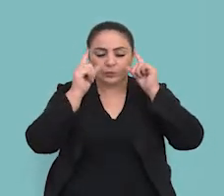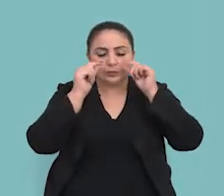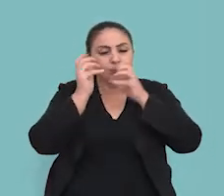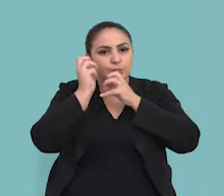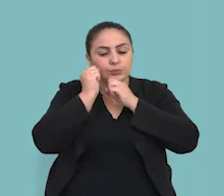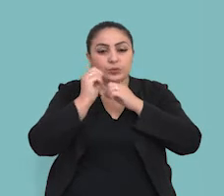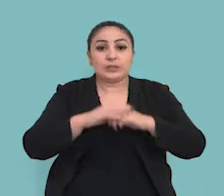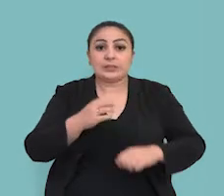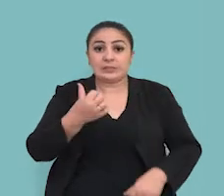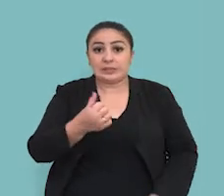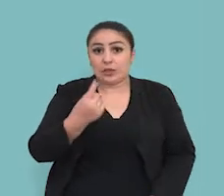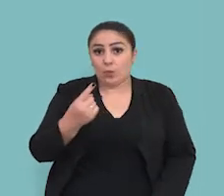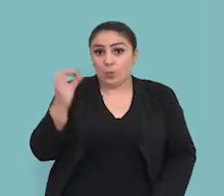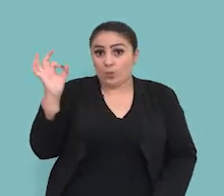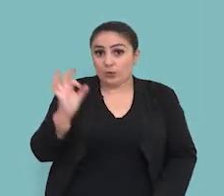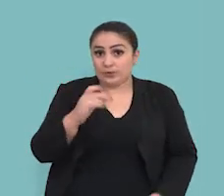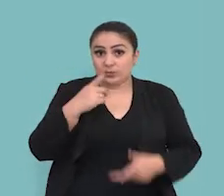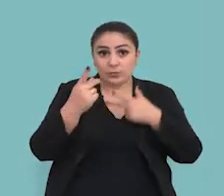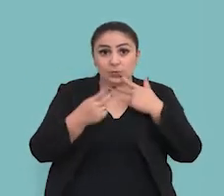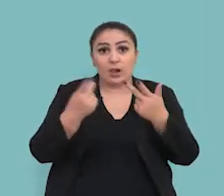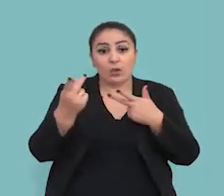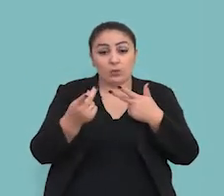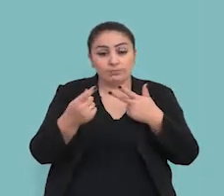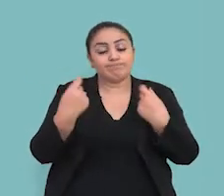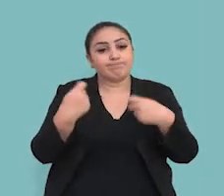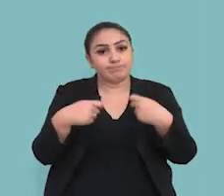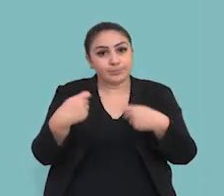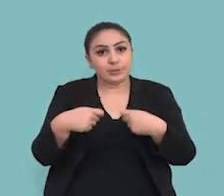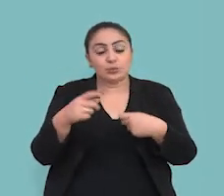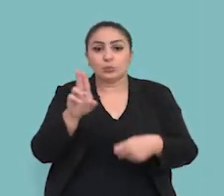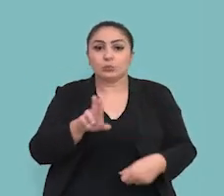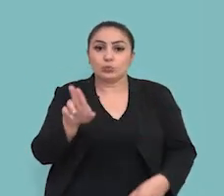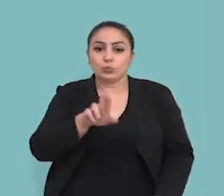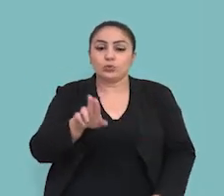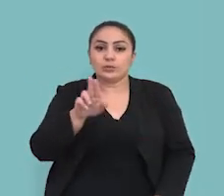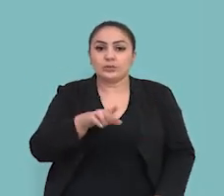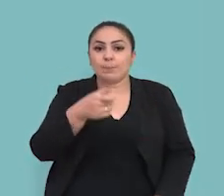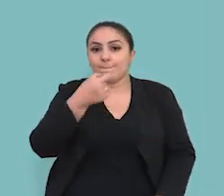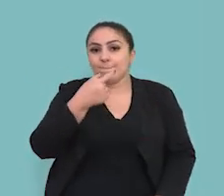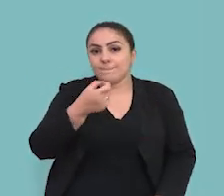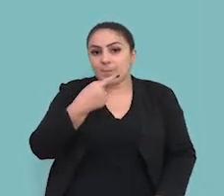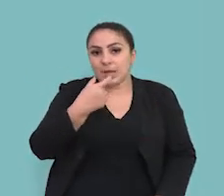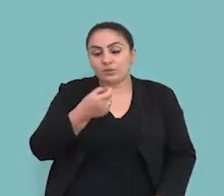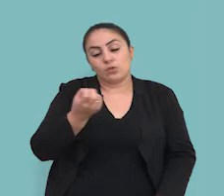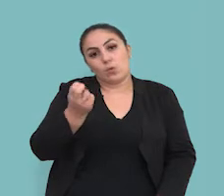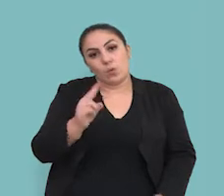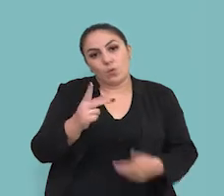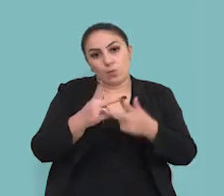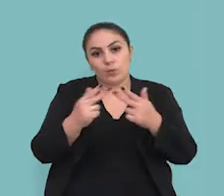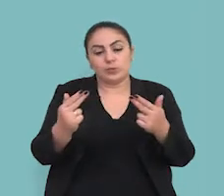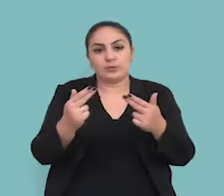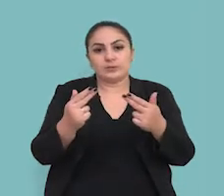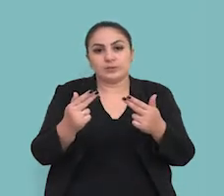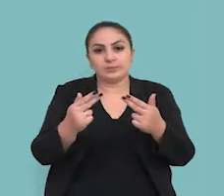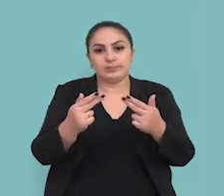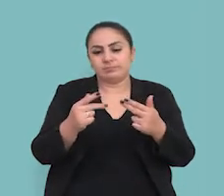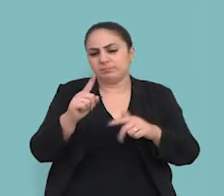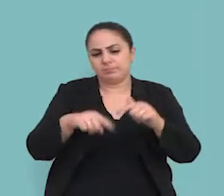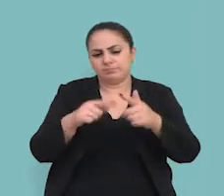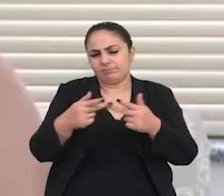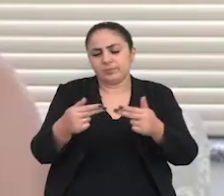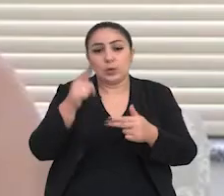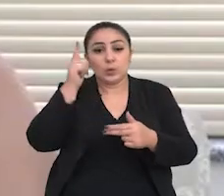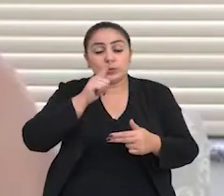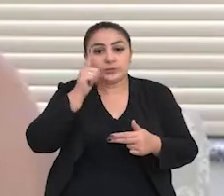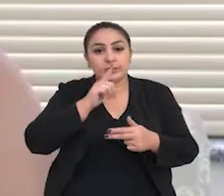no sono. 61% diz que até chegou a, às vezes, utilizar remédios ou algumas